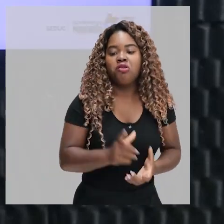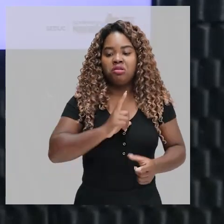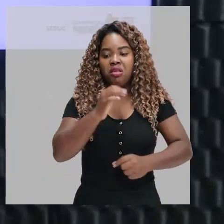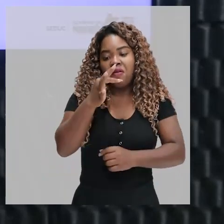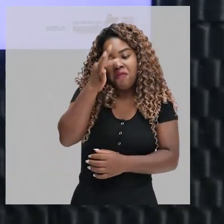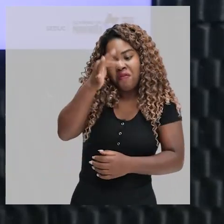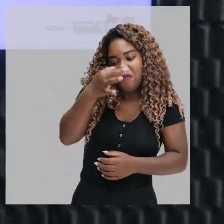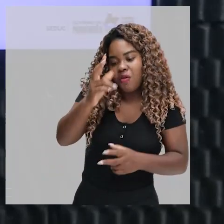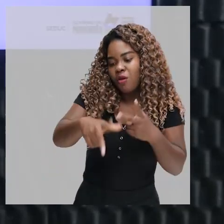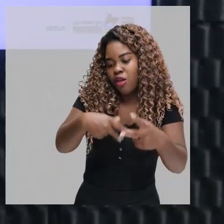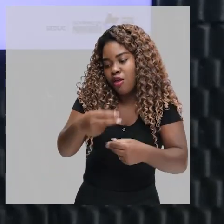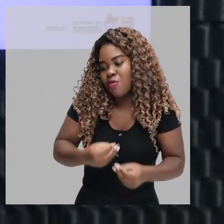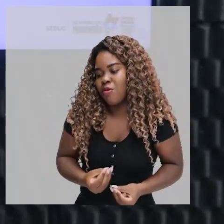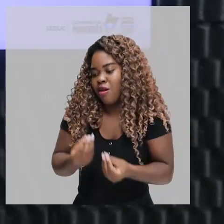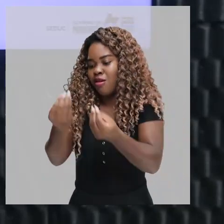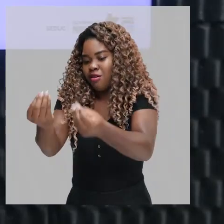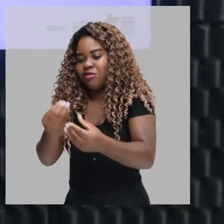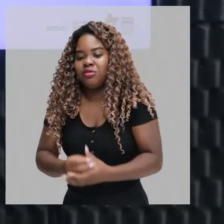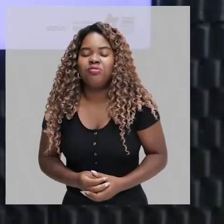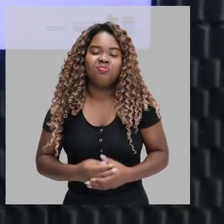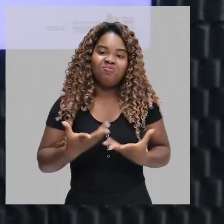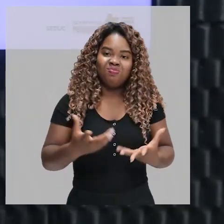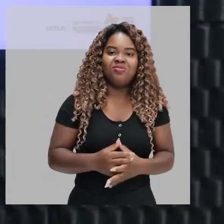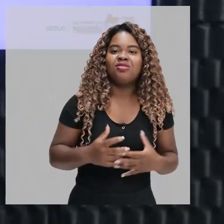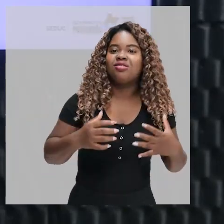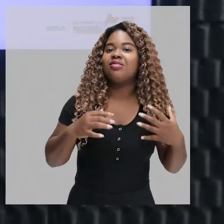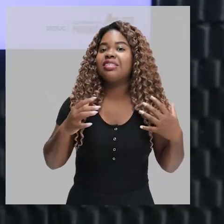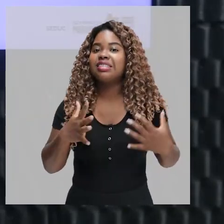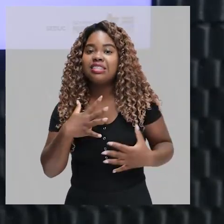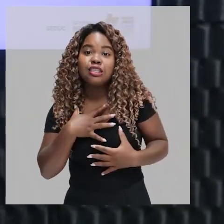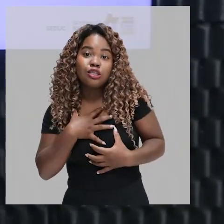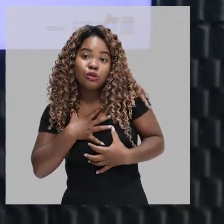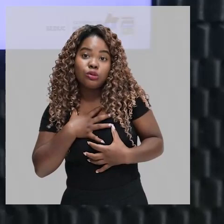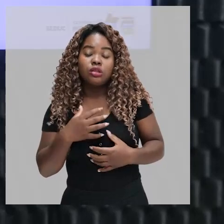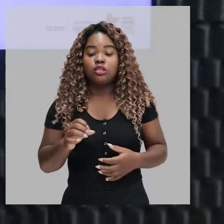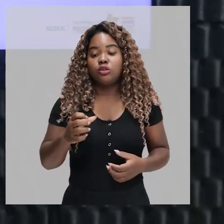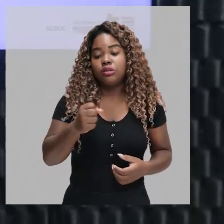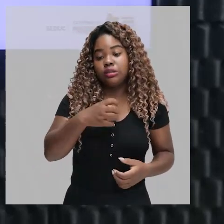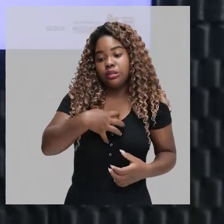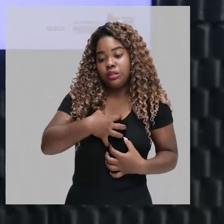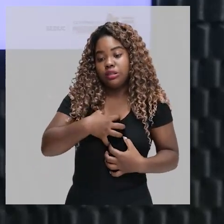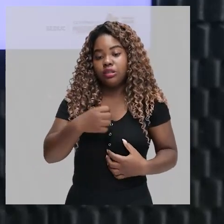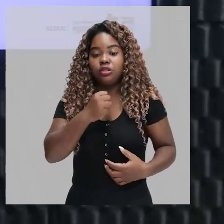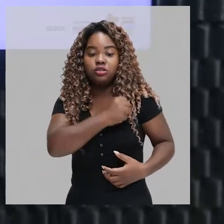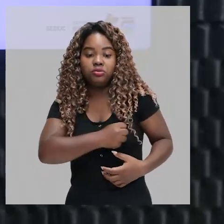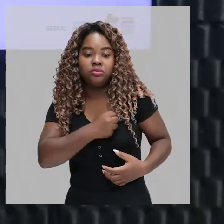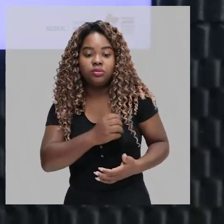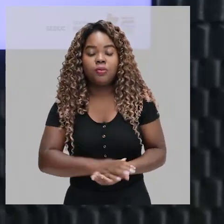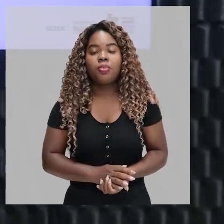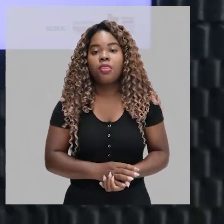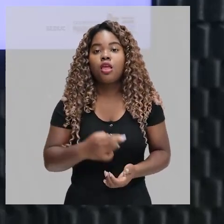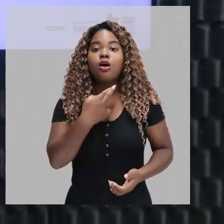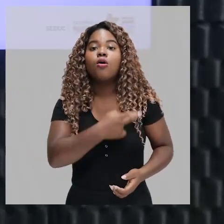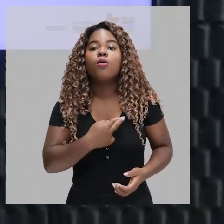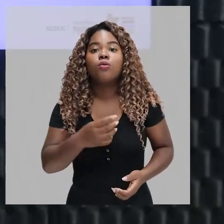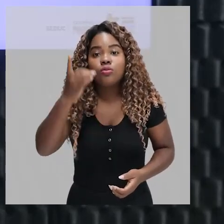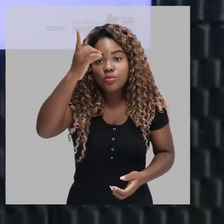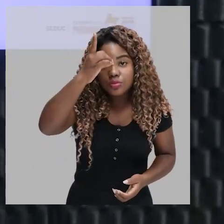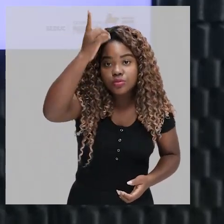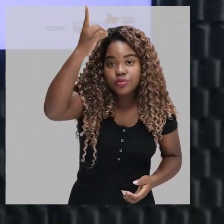flores não é ser gentil não é sentir falta da pessoa amada ser romântico é ser